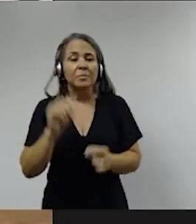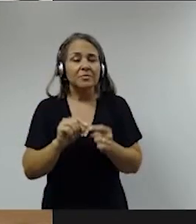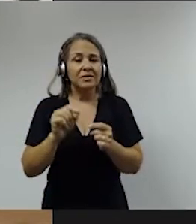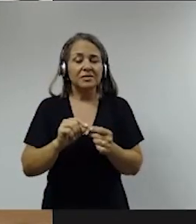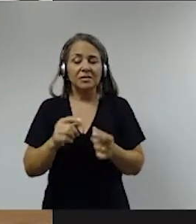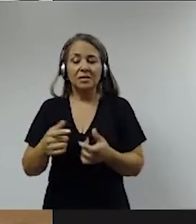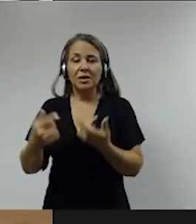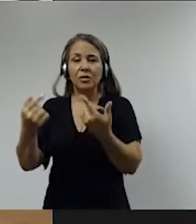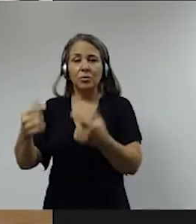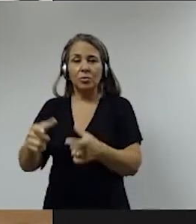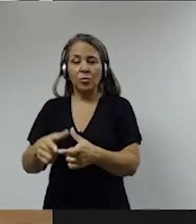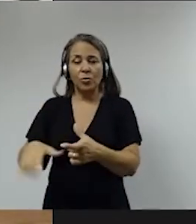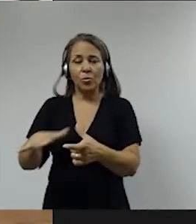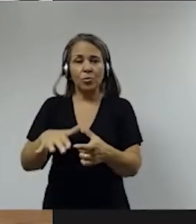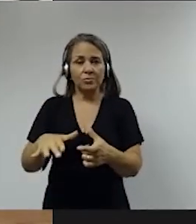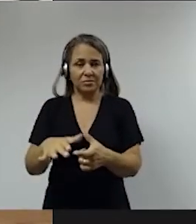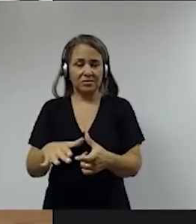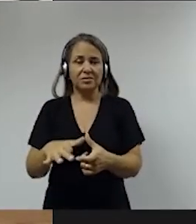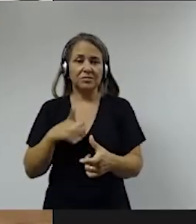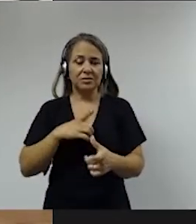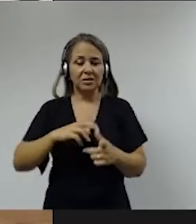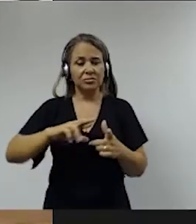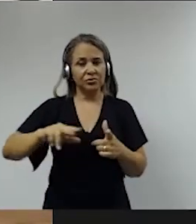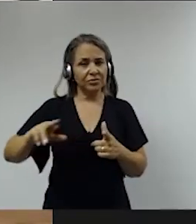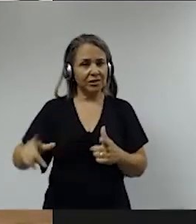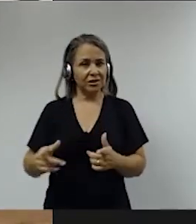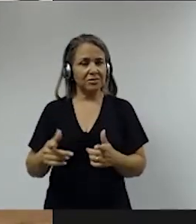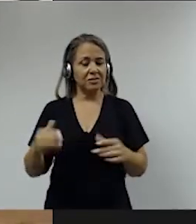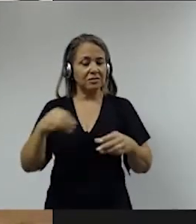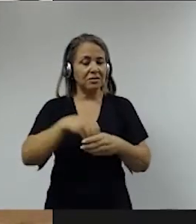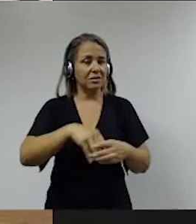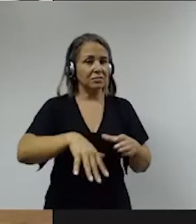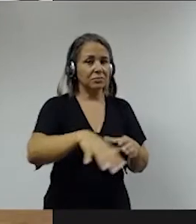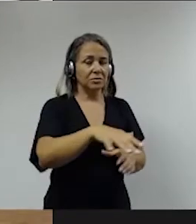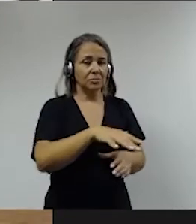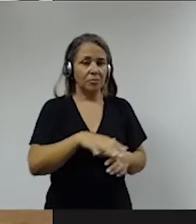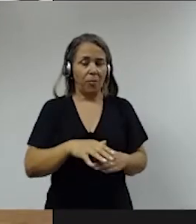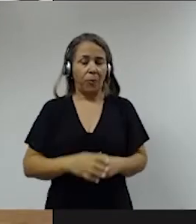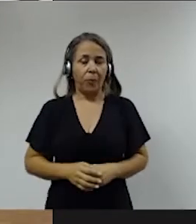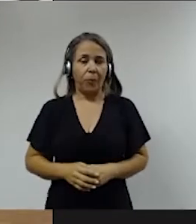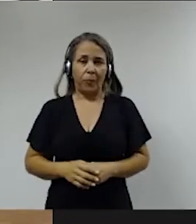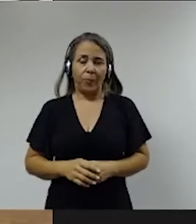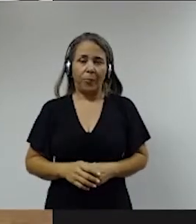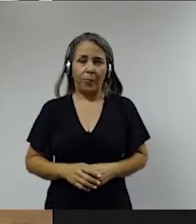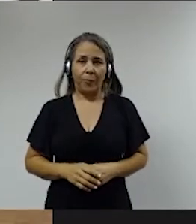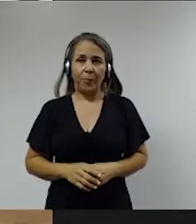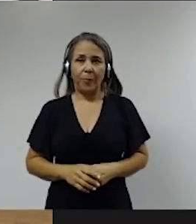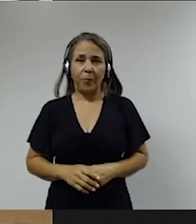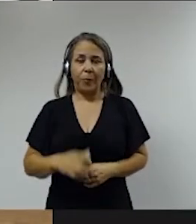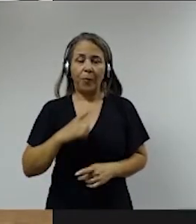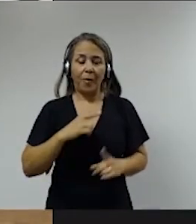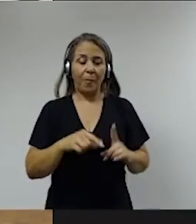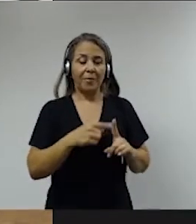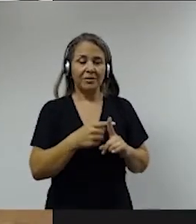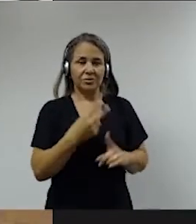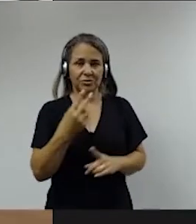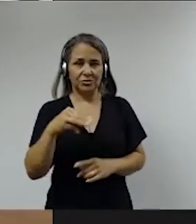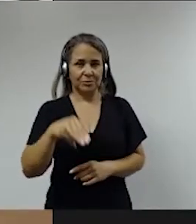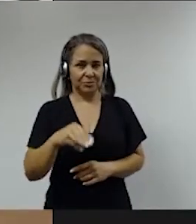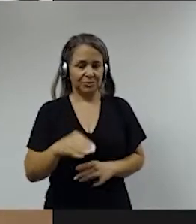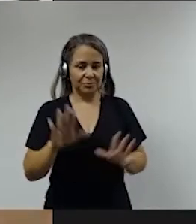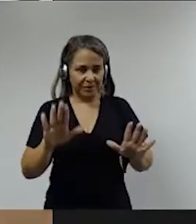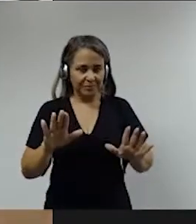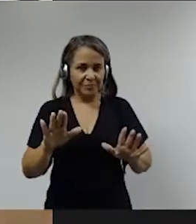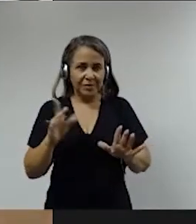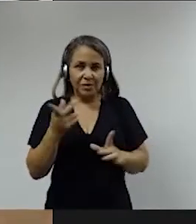porque tem diversos outros valores variáveis ali envolvidos. Então, veja, tenho mais 2 minutos, eu vou fechar aqui de uma maneira